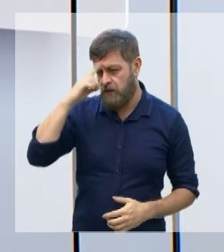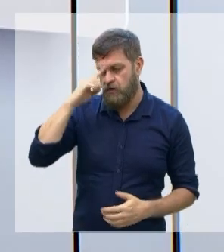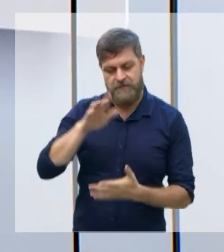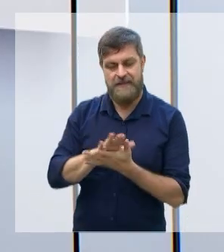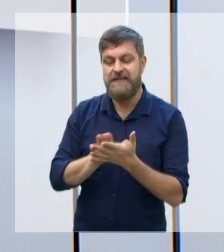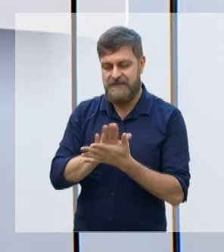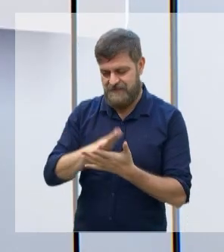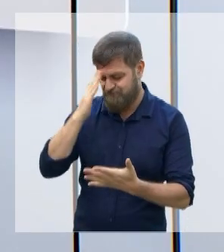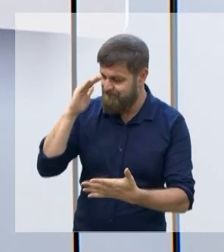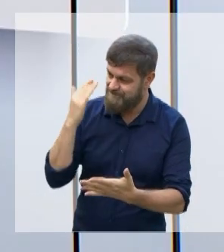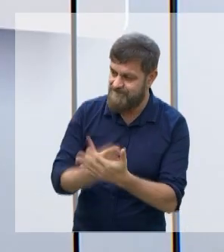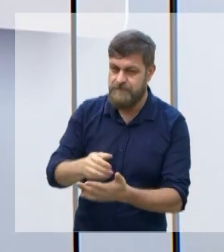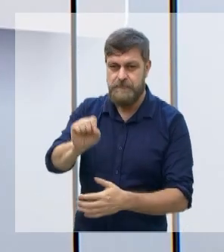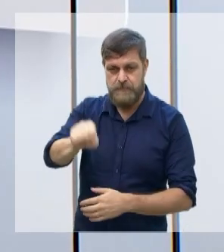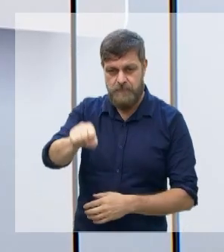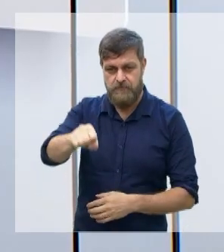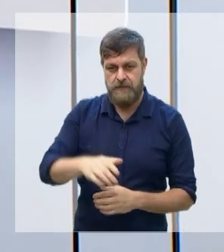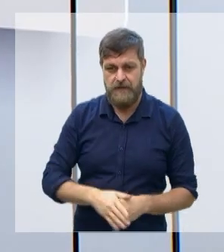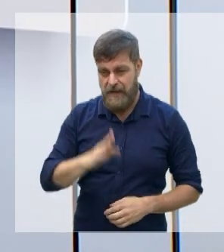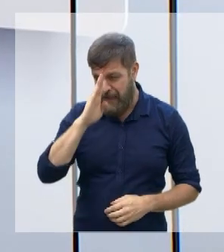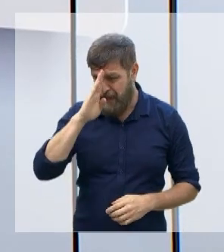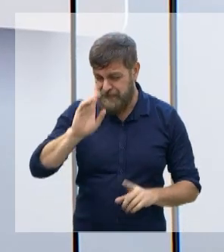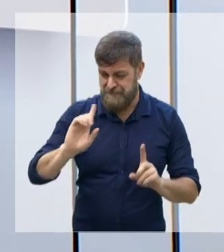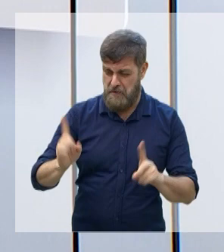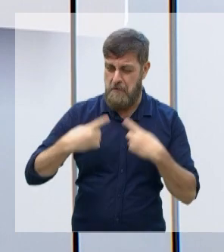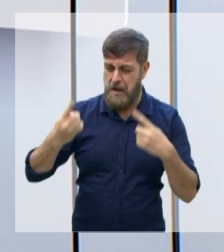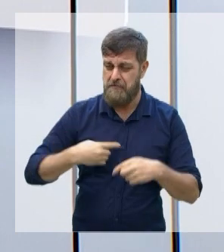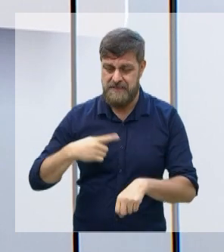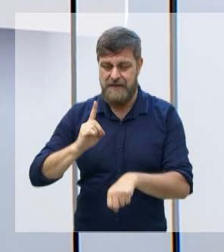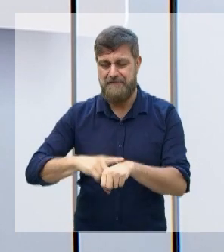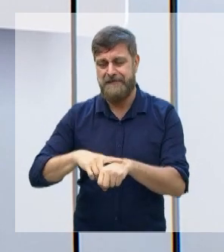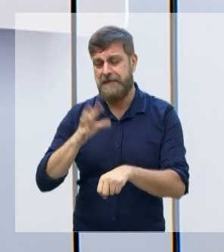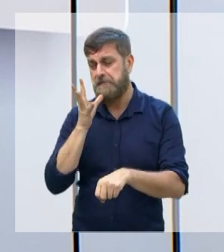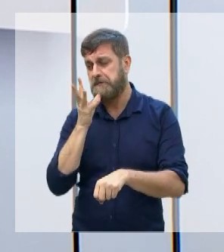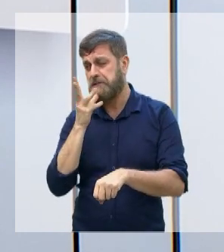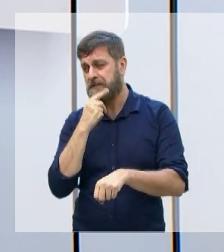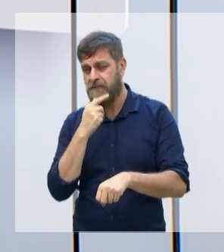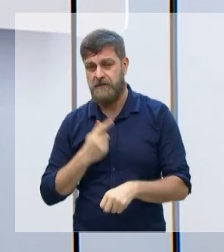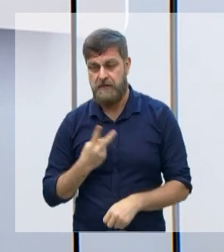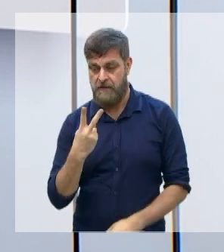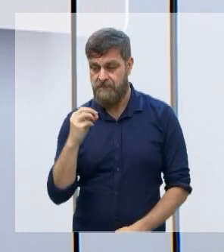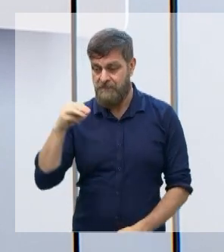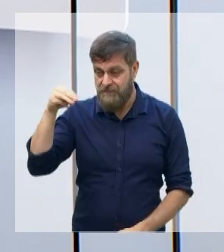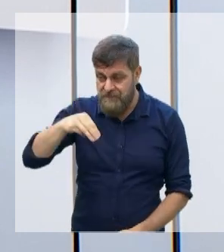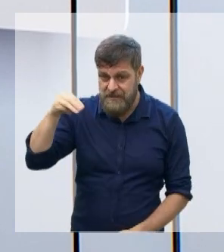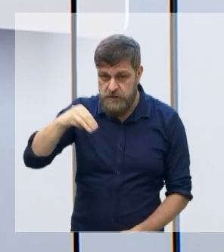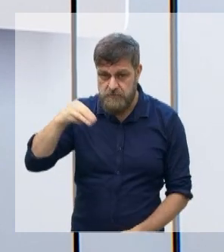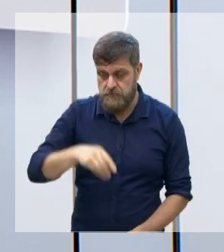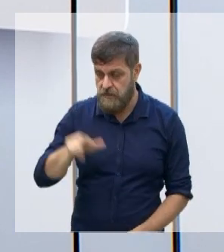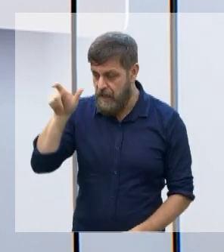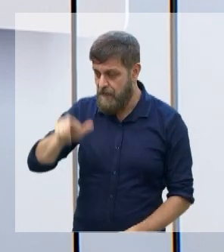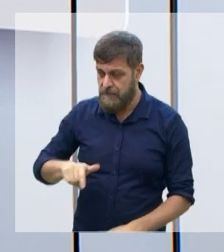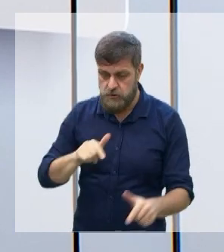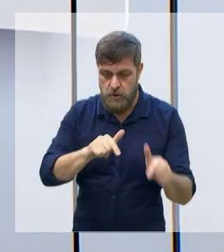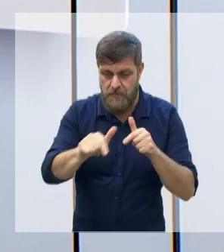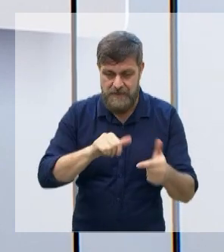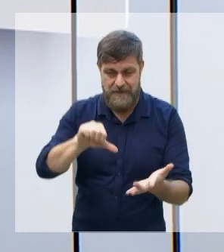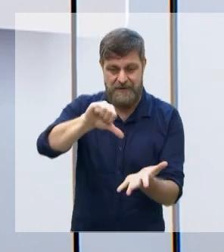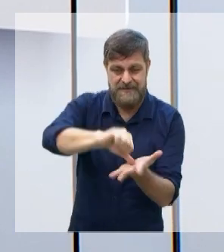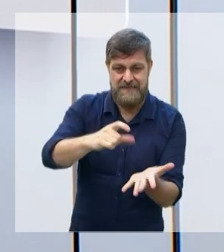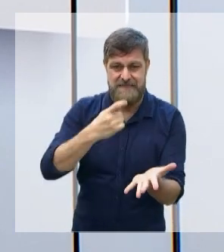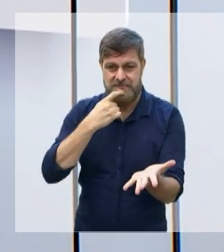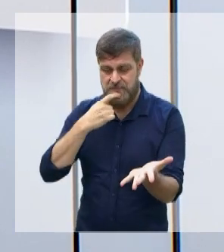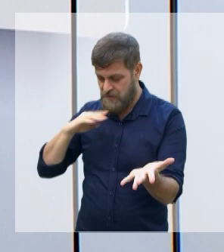a onde a principal reclamação é com essa questão do tempo diminuindo de 20 minutos projeto pra você e para o centro e